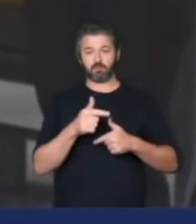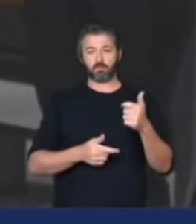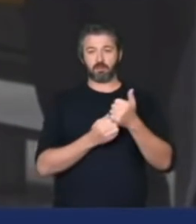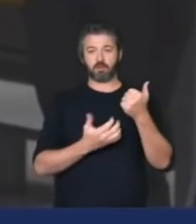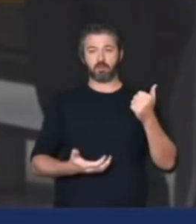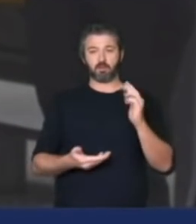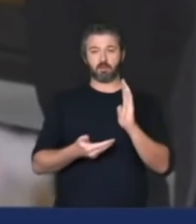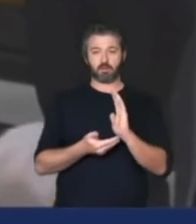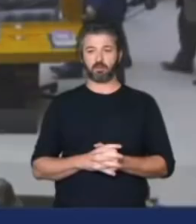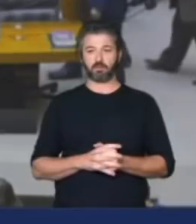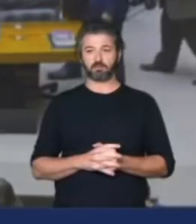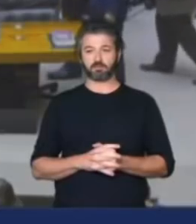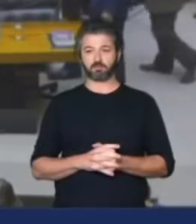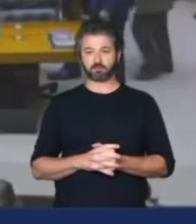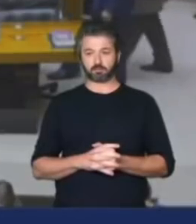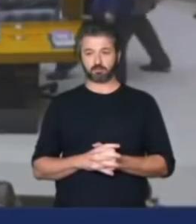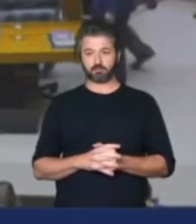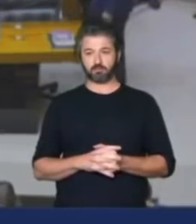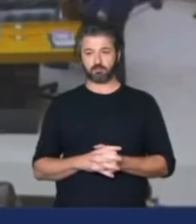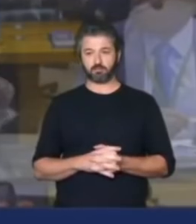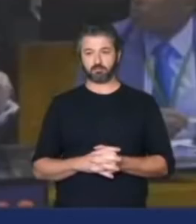diretora da Câmara dos Deputados.